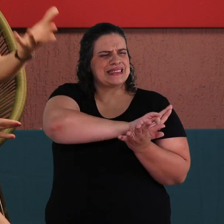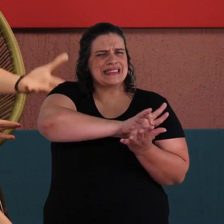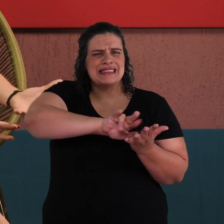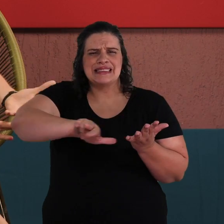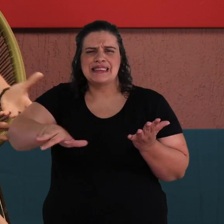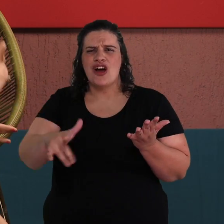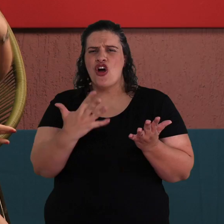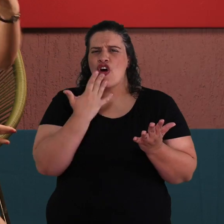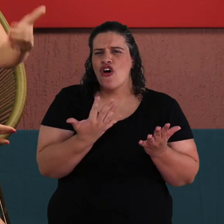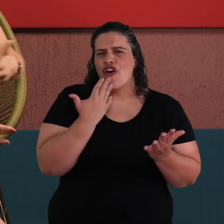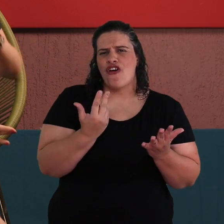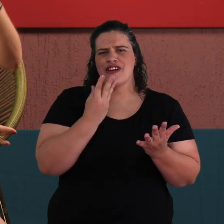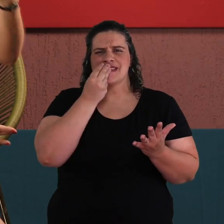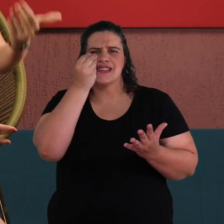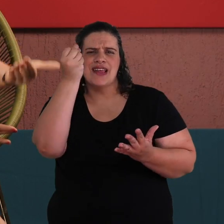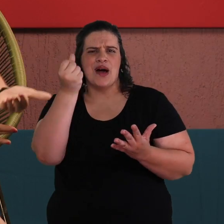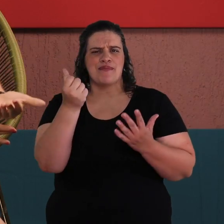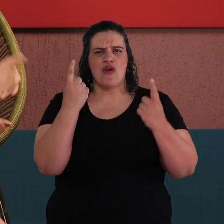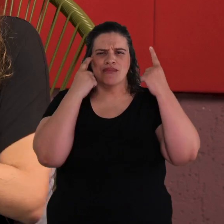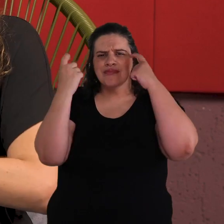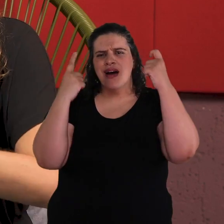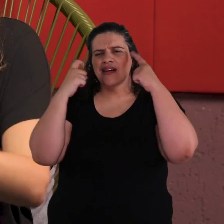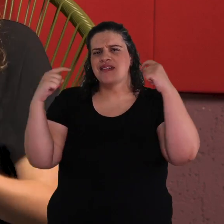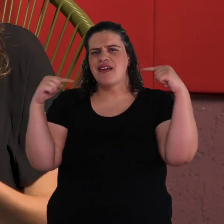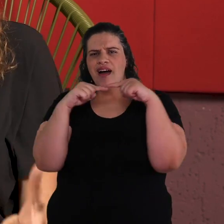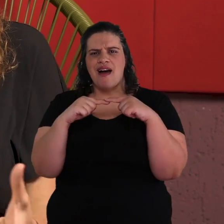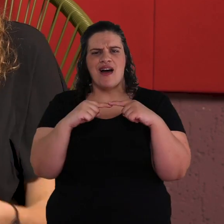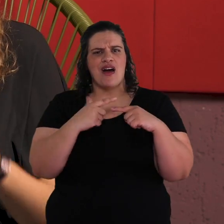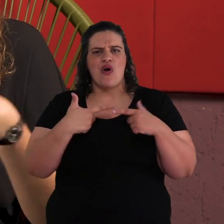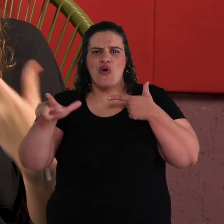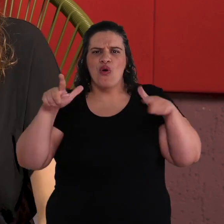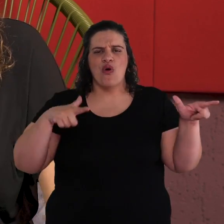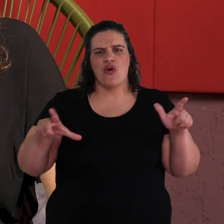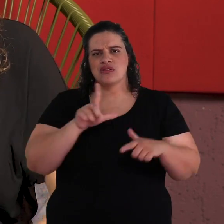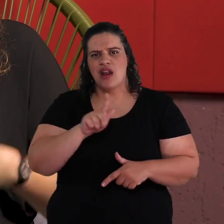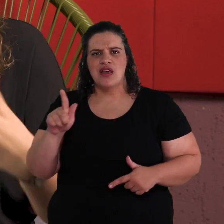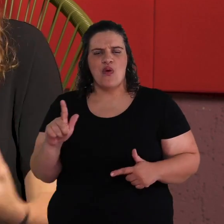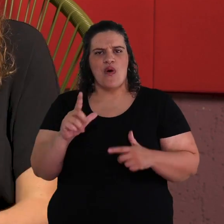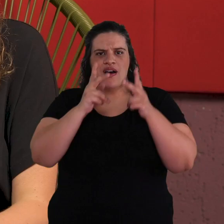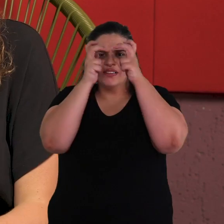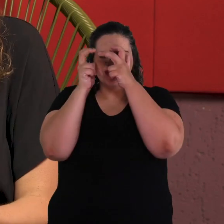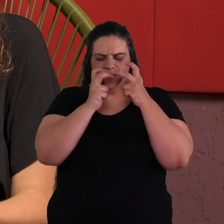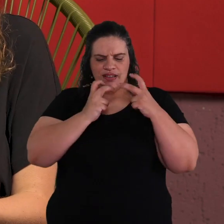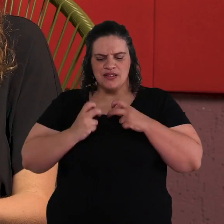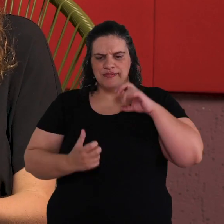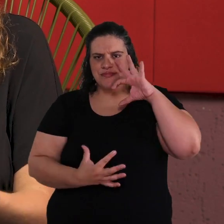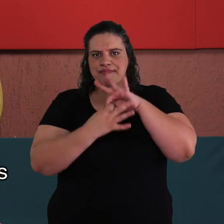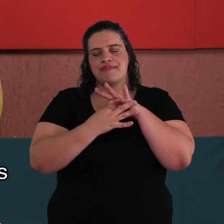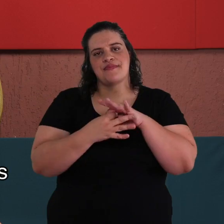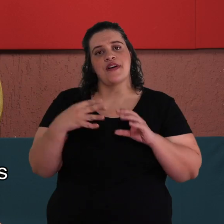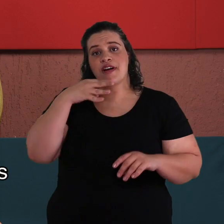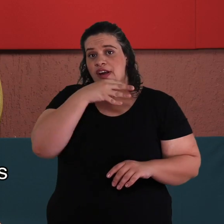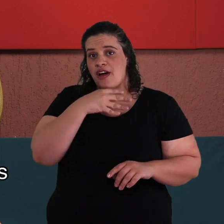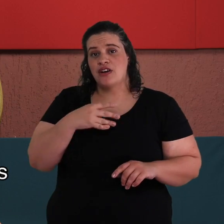diversidade muito grande de cores, sabores, criar essas relações com outras linguagens, com outros sentidos,